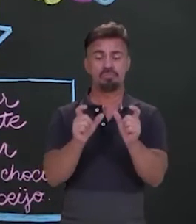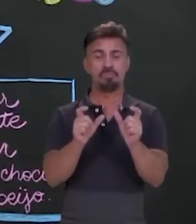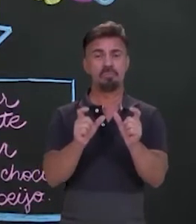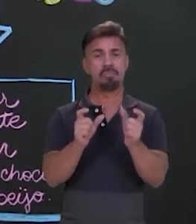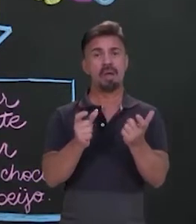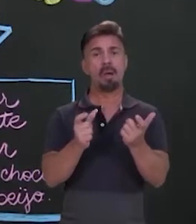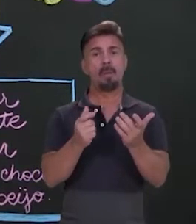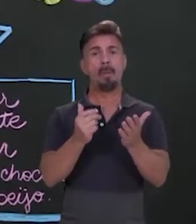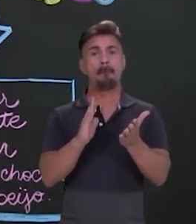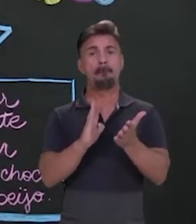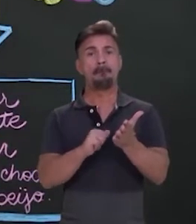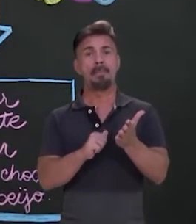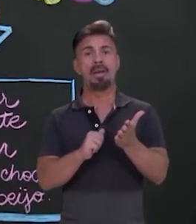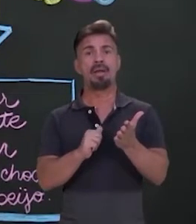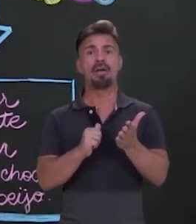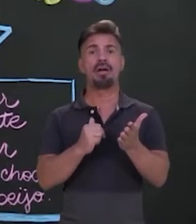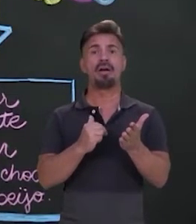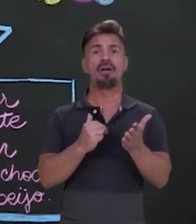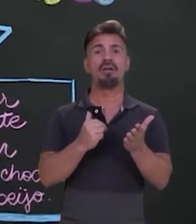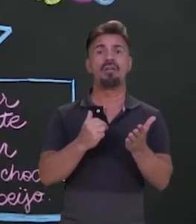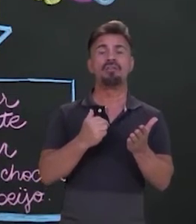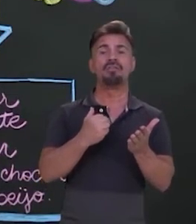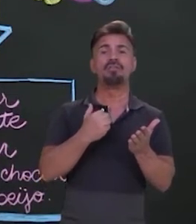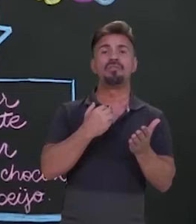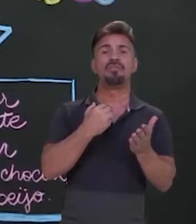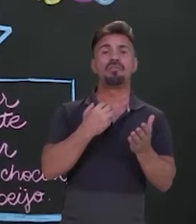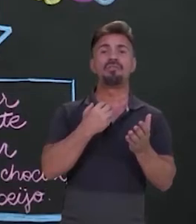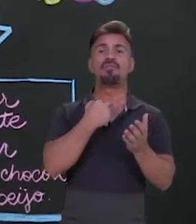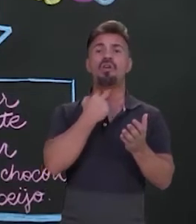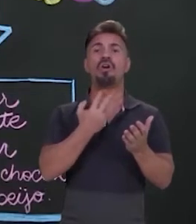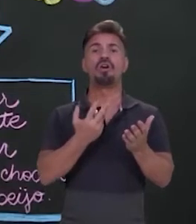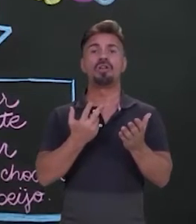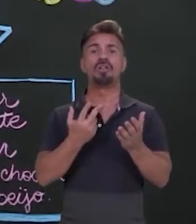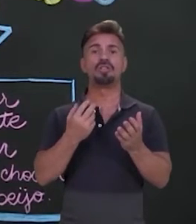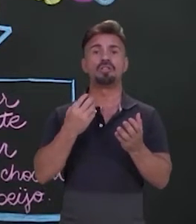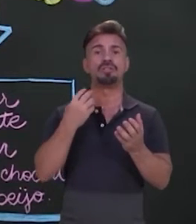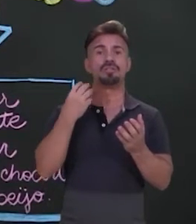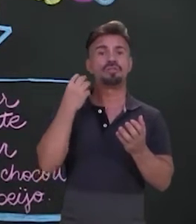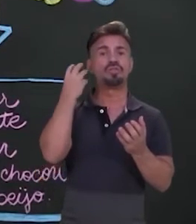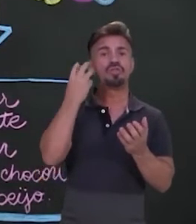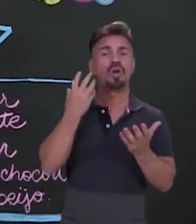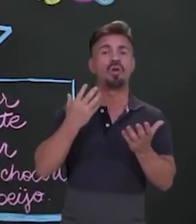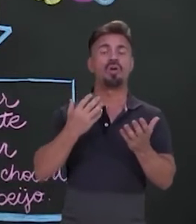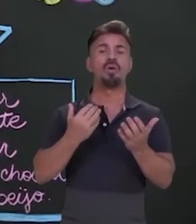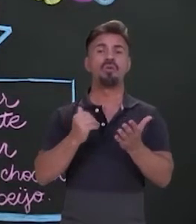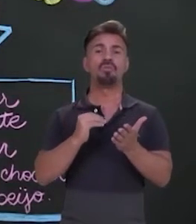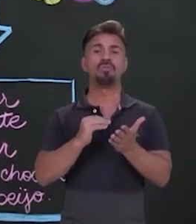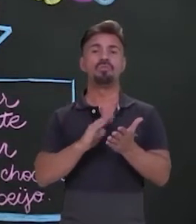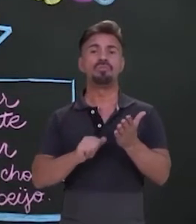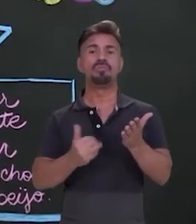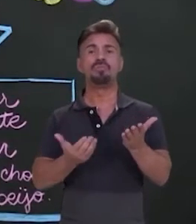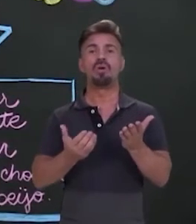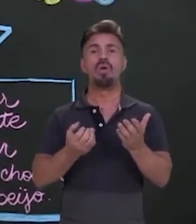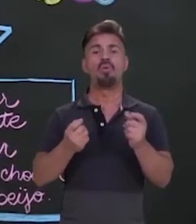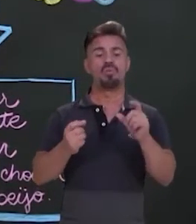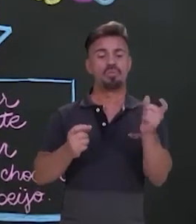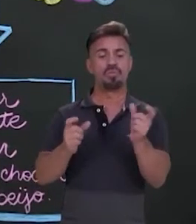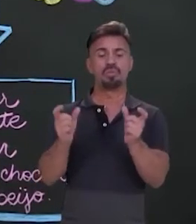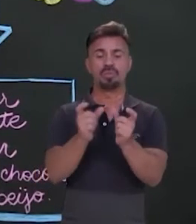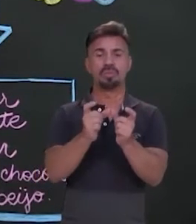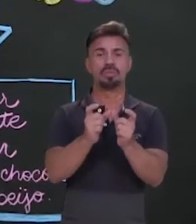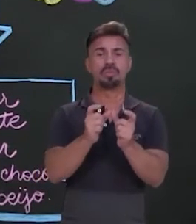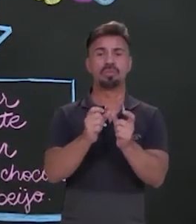fonética ou perda de alguma letra, a gente chama de aglutinação. Quando essa perda não acontece, quando as palavras simplesmente se unem, a gente chama isso